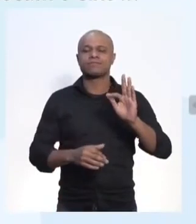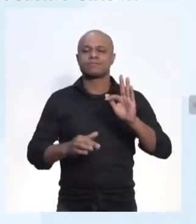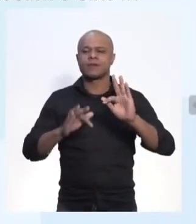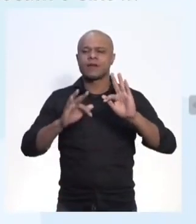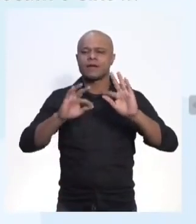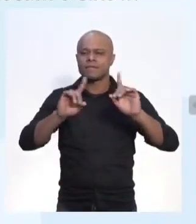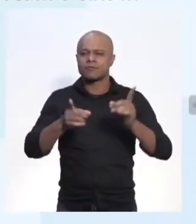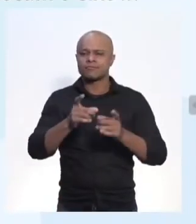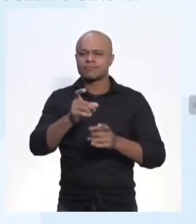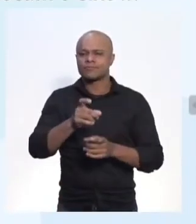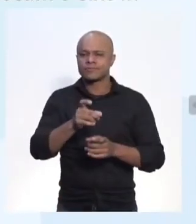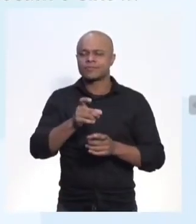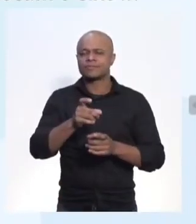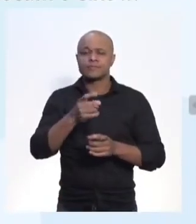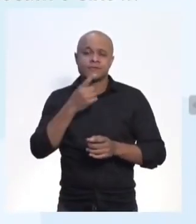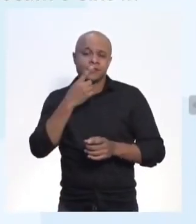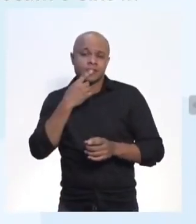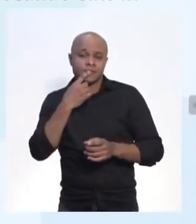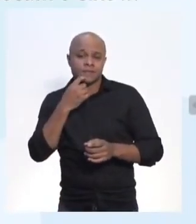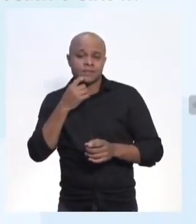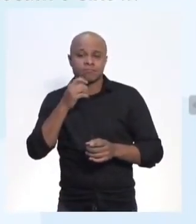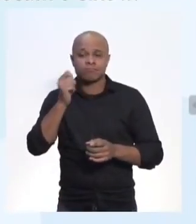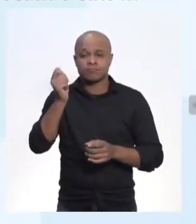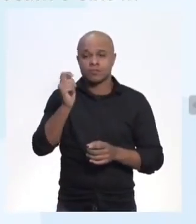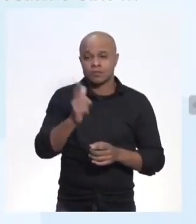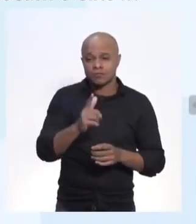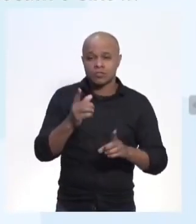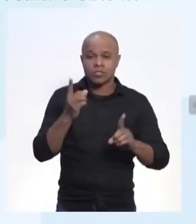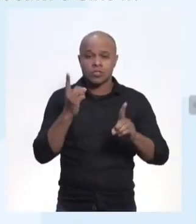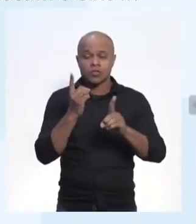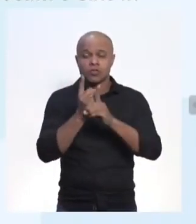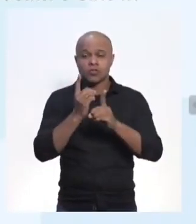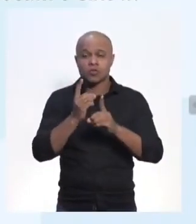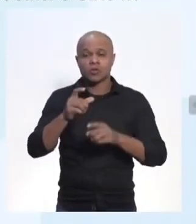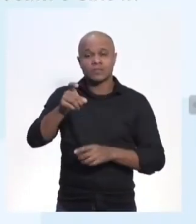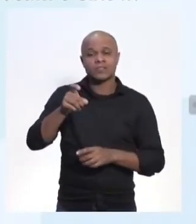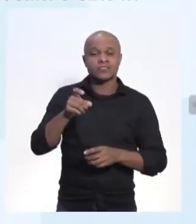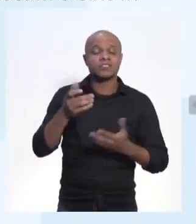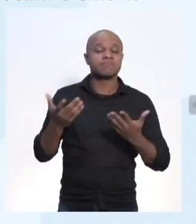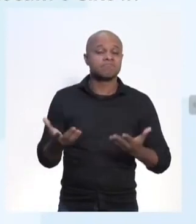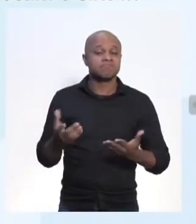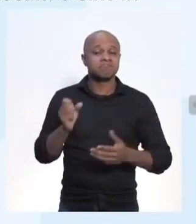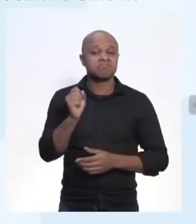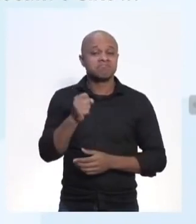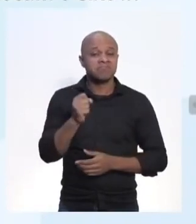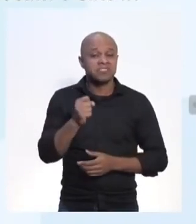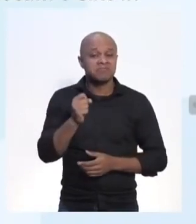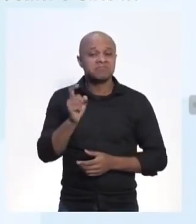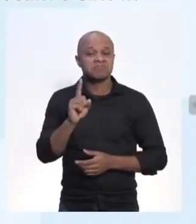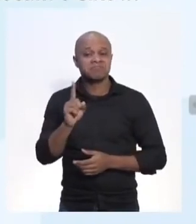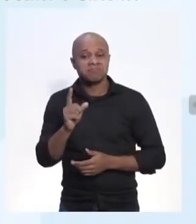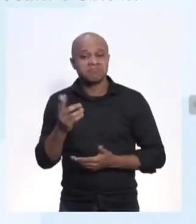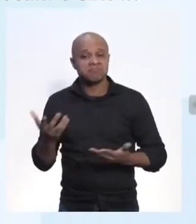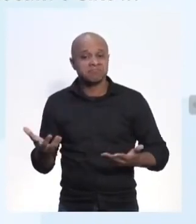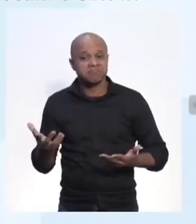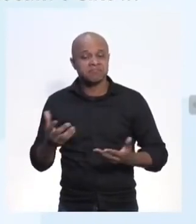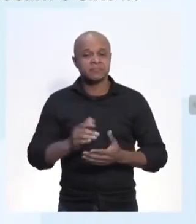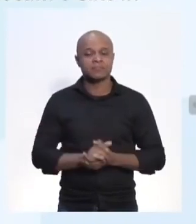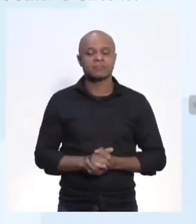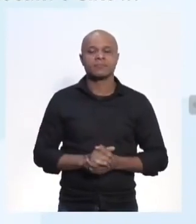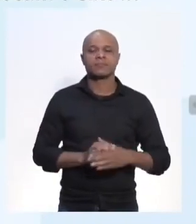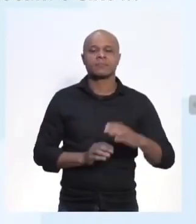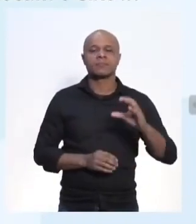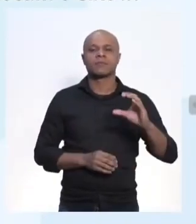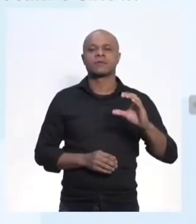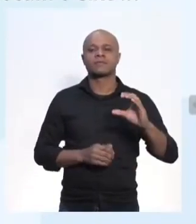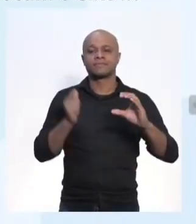x. A função azul e a função vermelha encontram o eixo x? Será sim ou não? Tá bom? Item C, vou olhar para a função